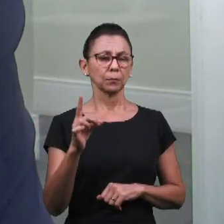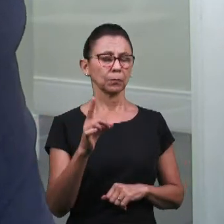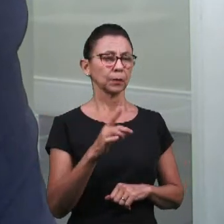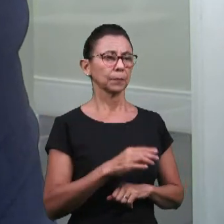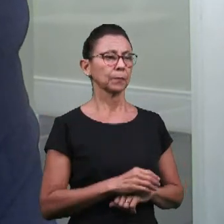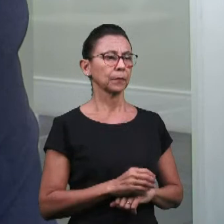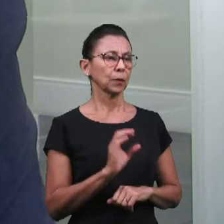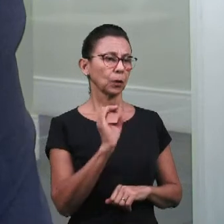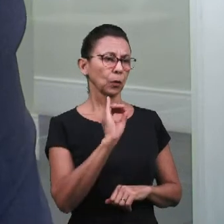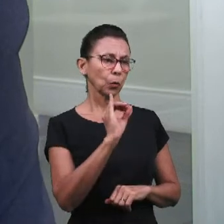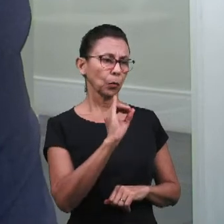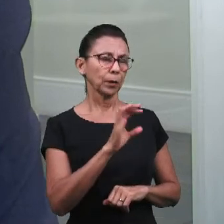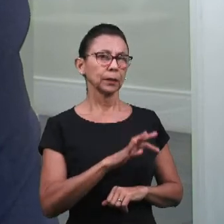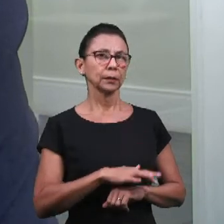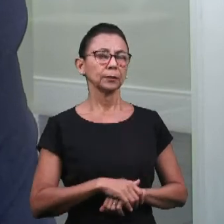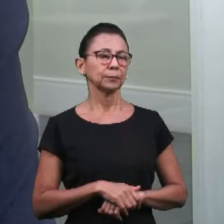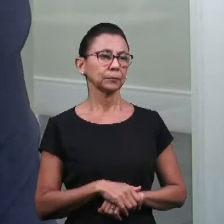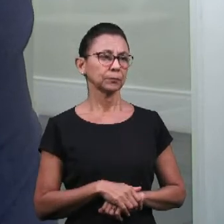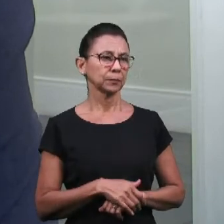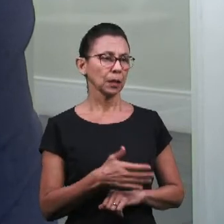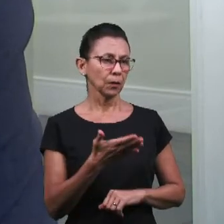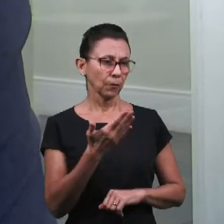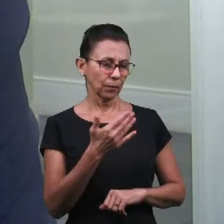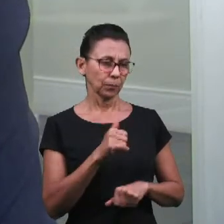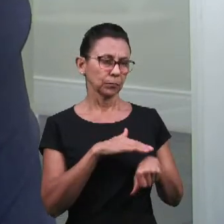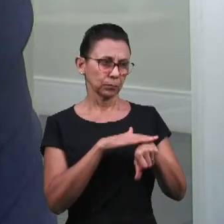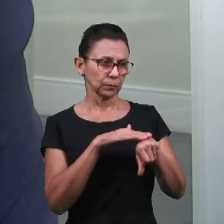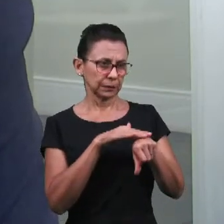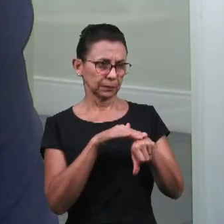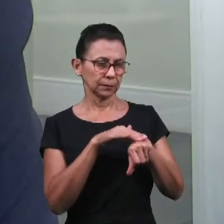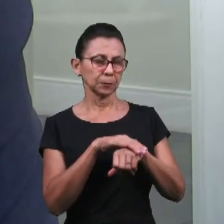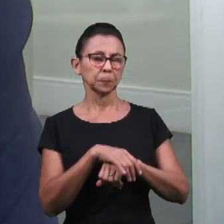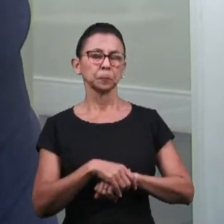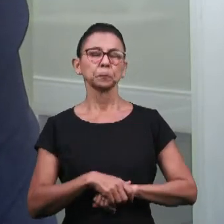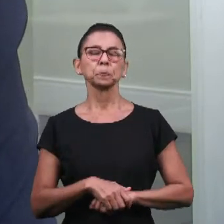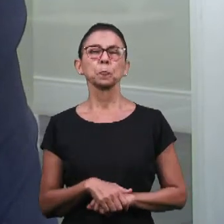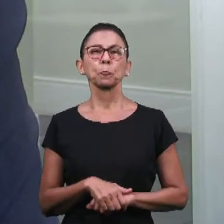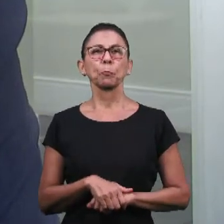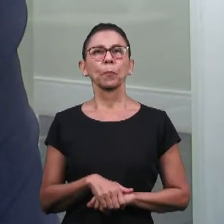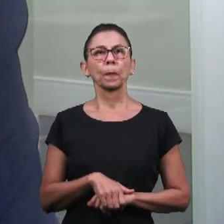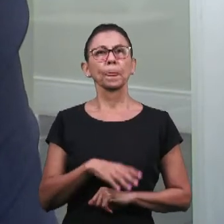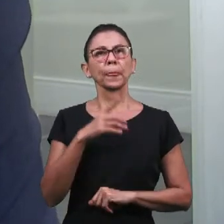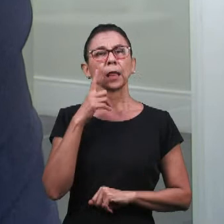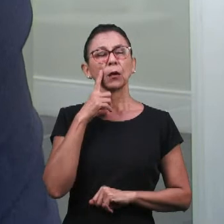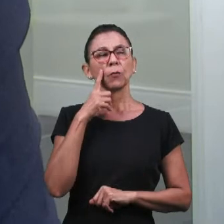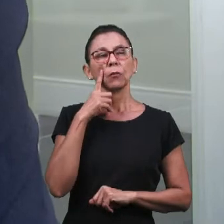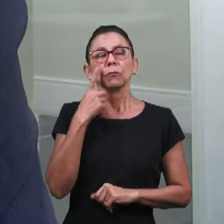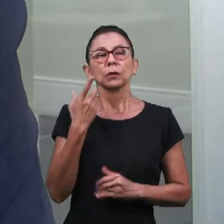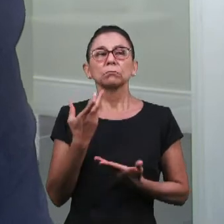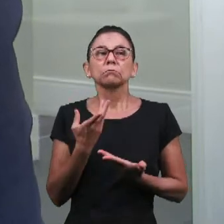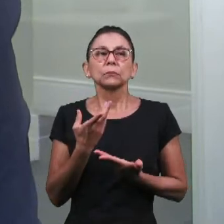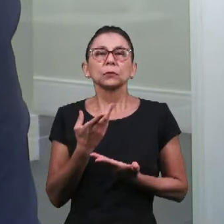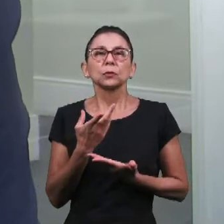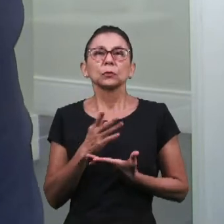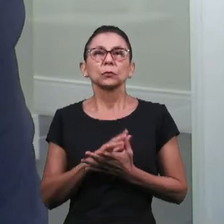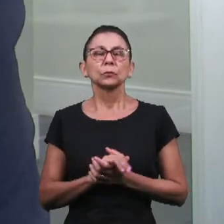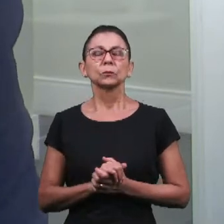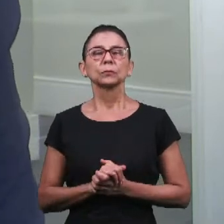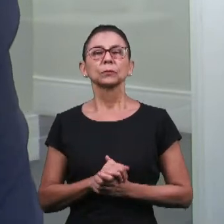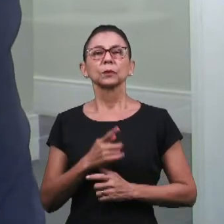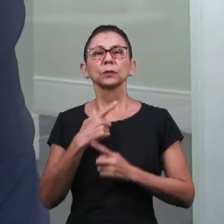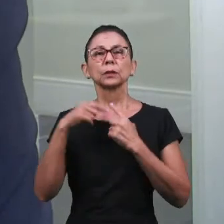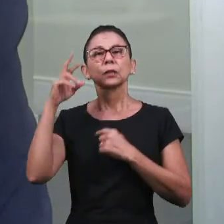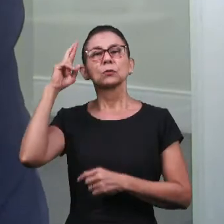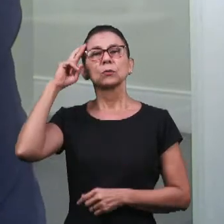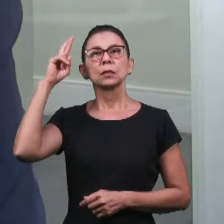irmã, vamos conversar então e ver o que o Senhor tem para falar. Ela disse: não, eu quero